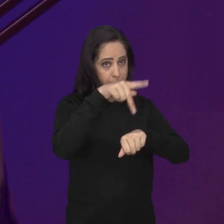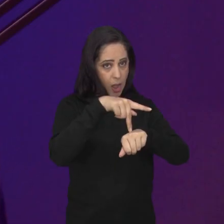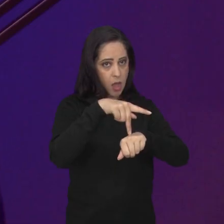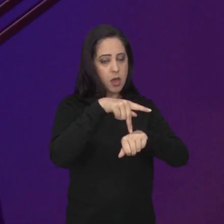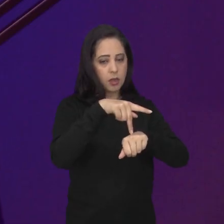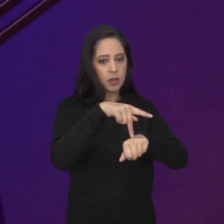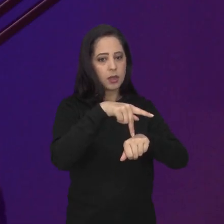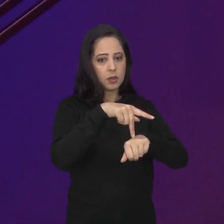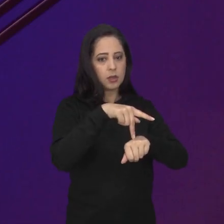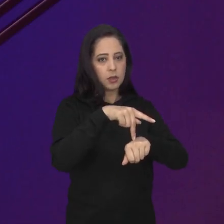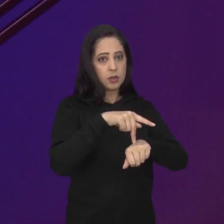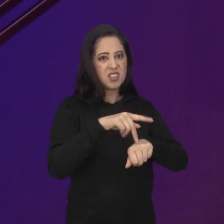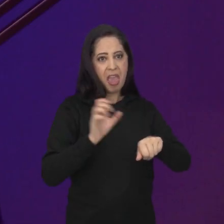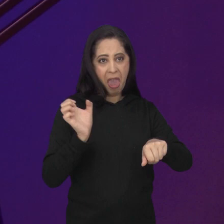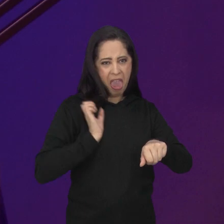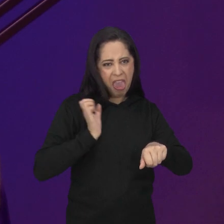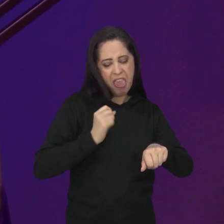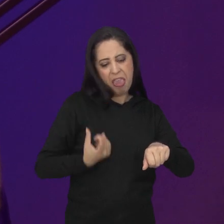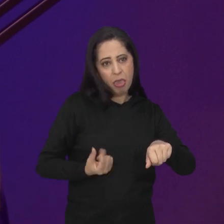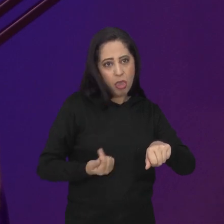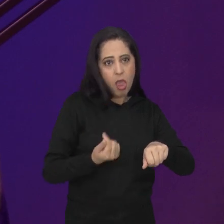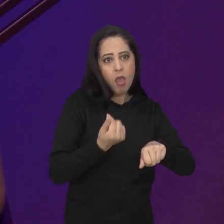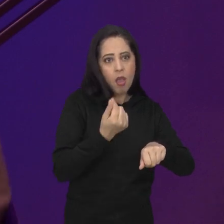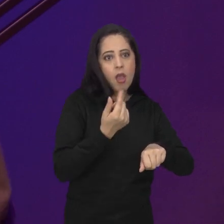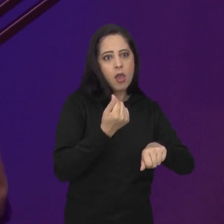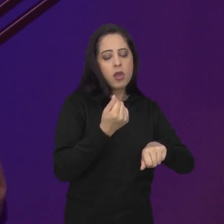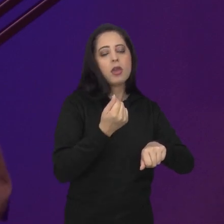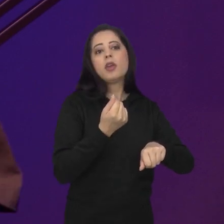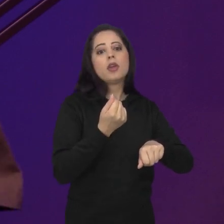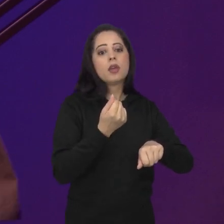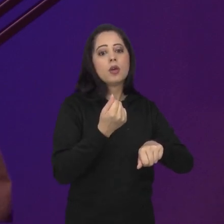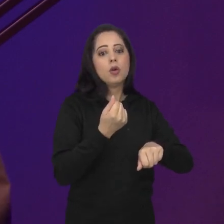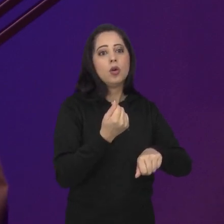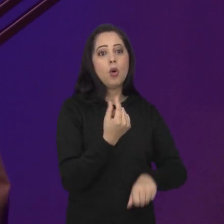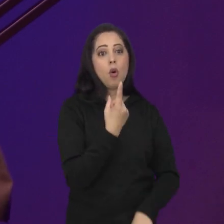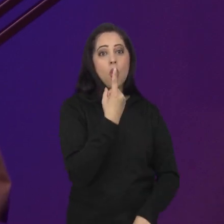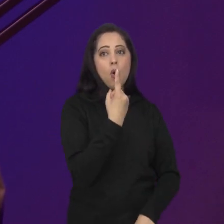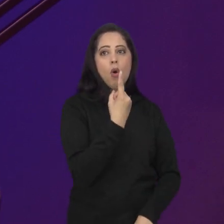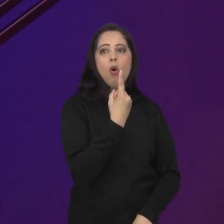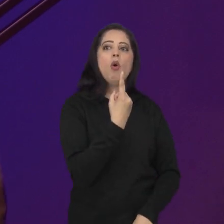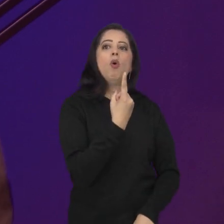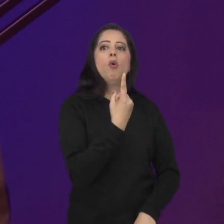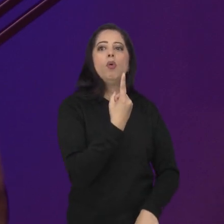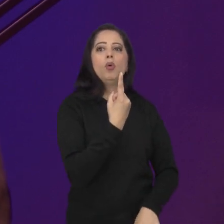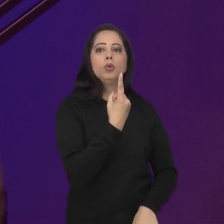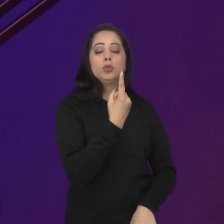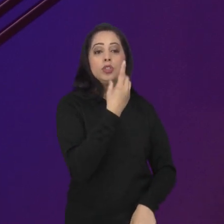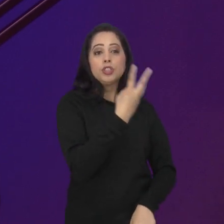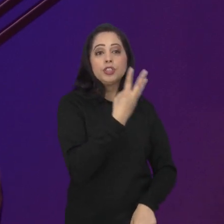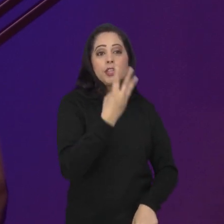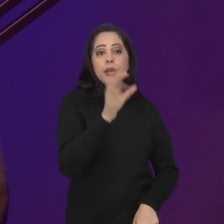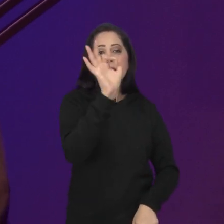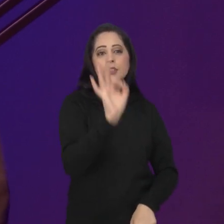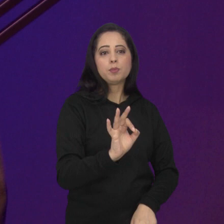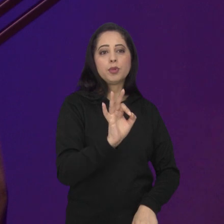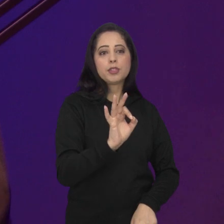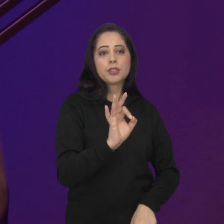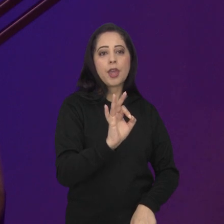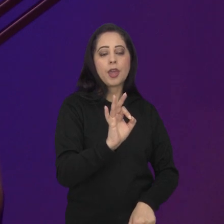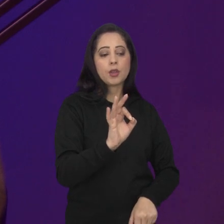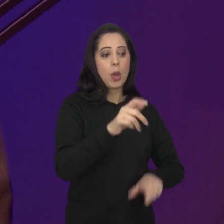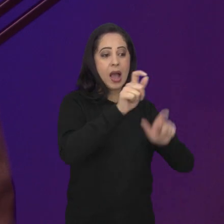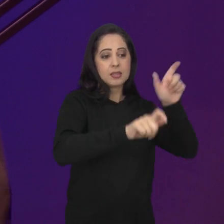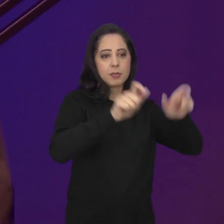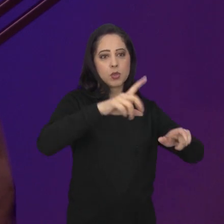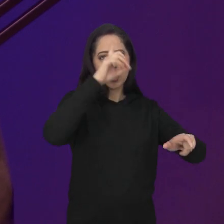gente, que mesmo em países, né, que têm renda alta, então países mais desenvolvidos, apenas 1/3 das